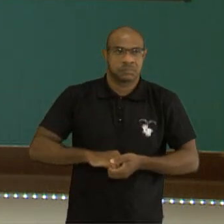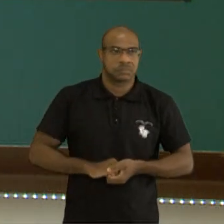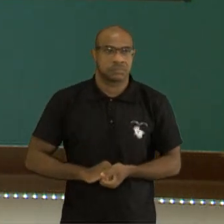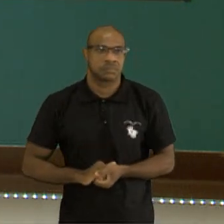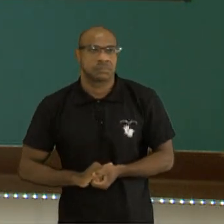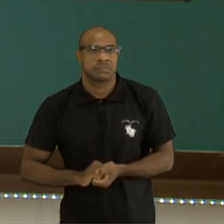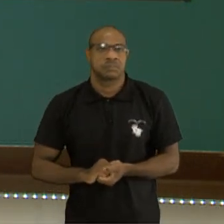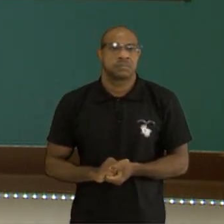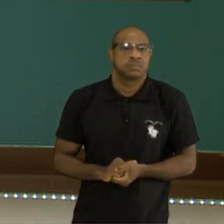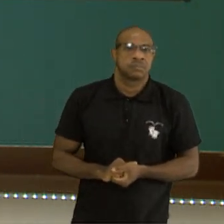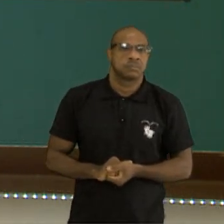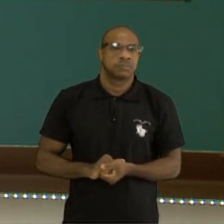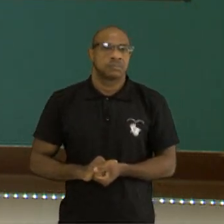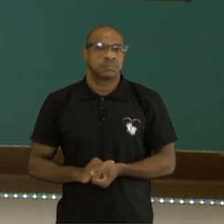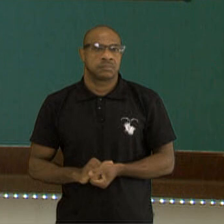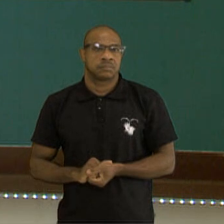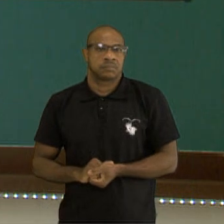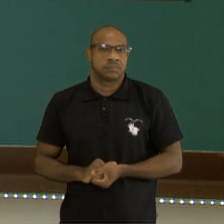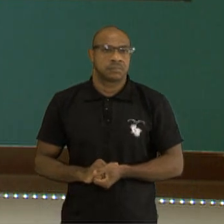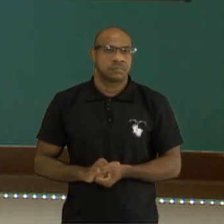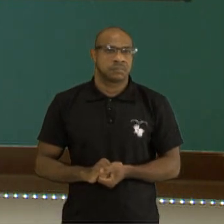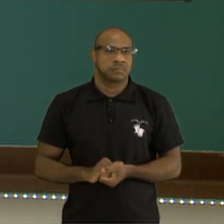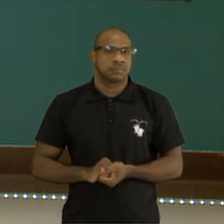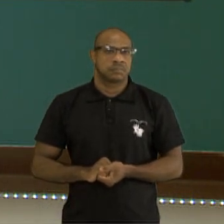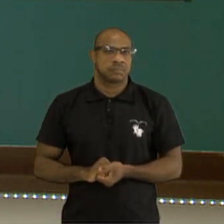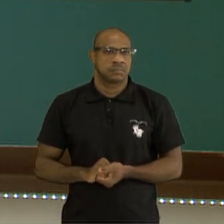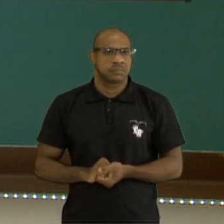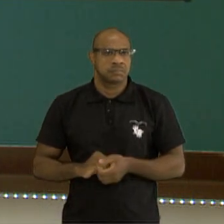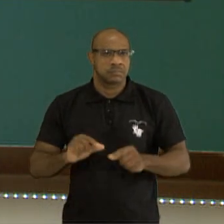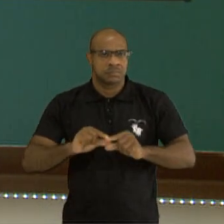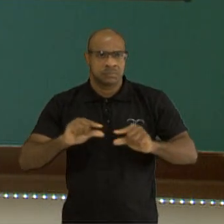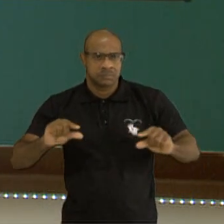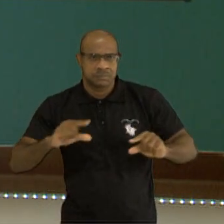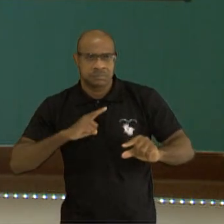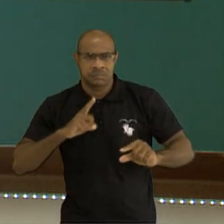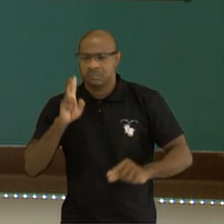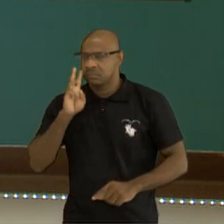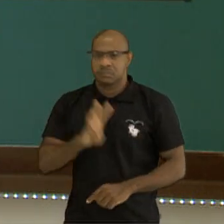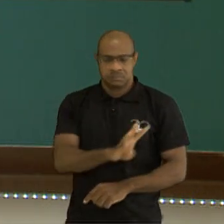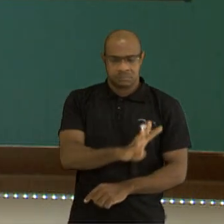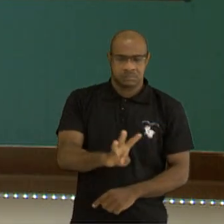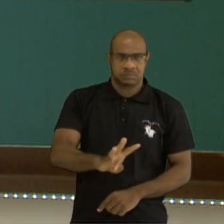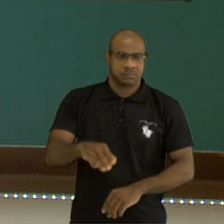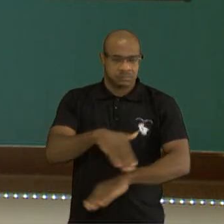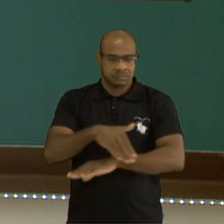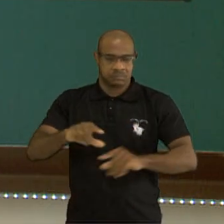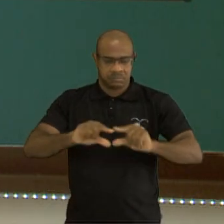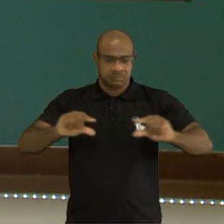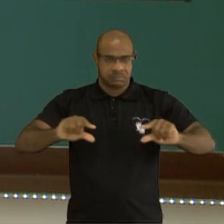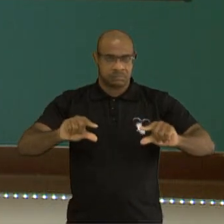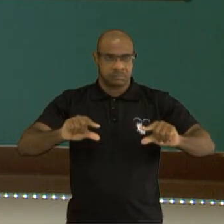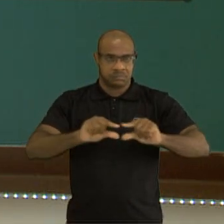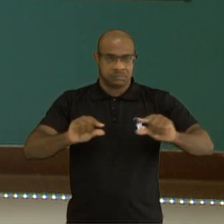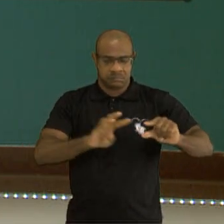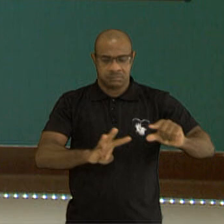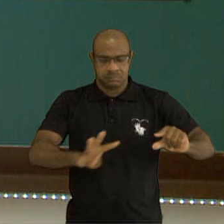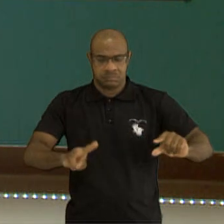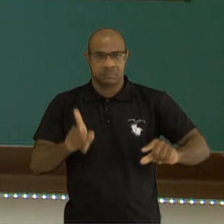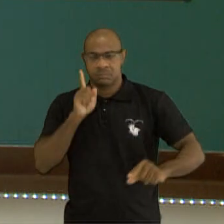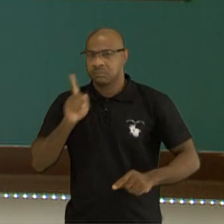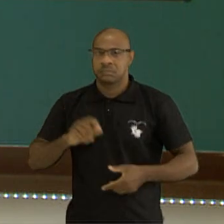com, ponto, dot, ok? Companyname.com, ok? Então, basicamente, aqui fala o seguinte,